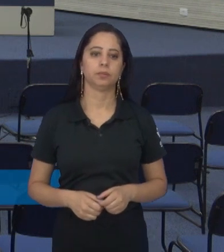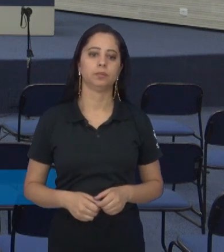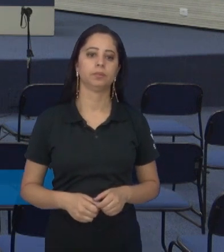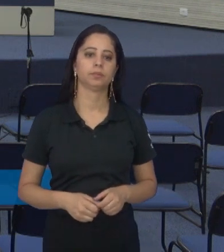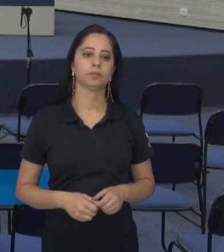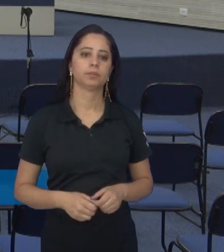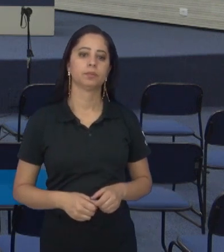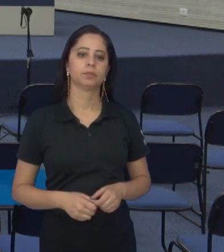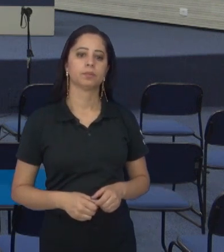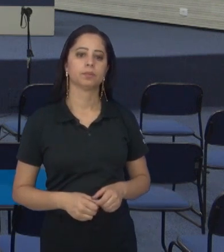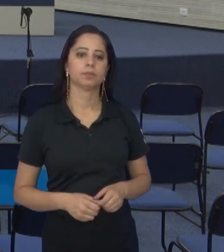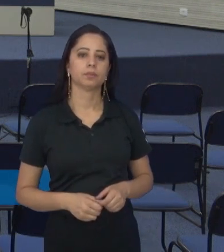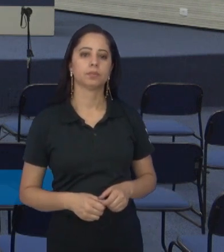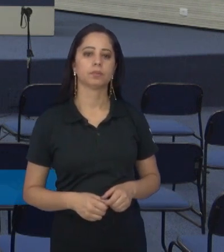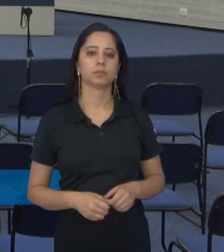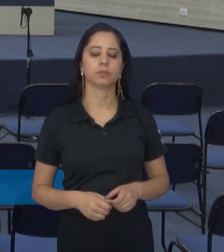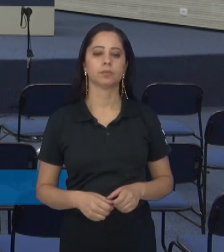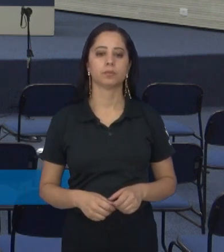lá